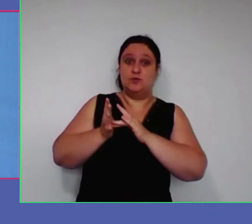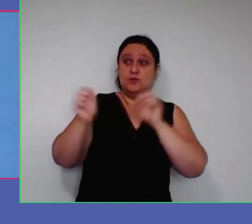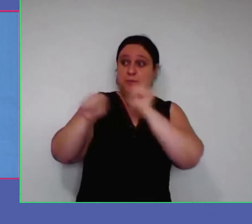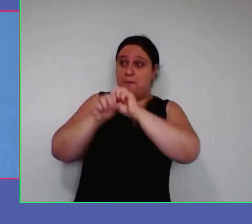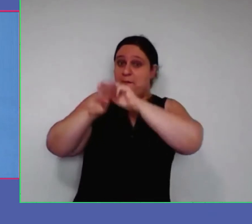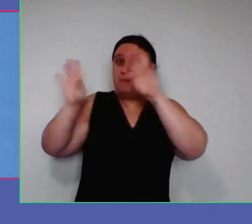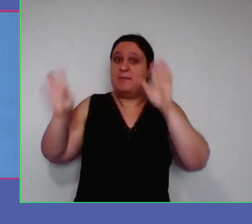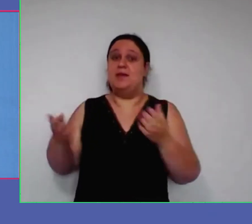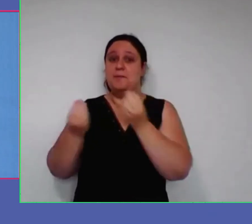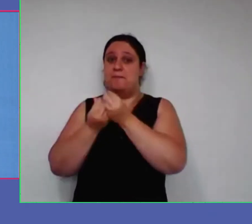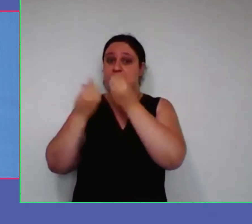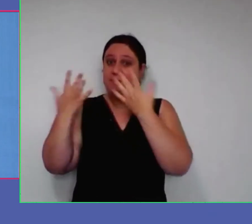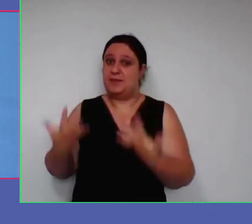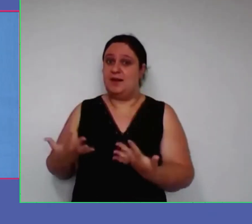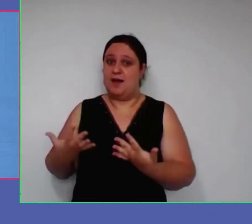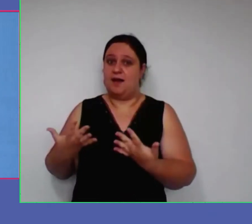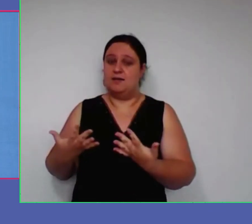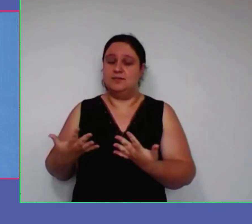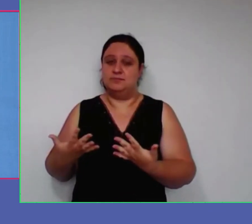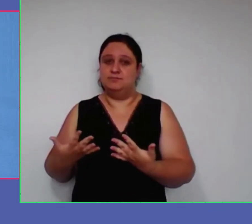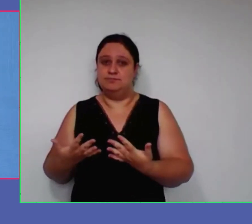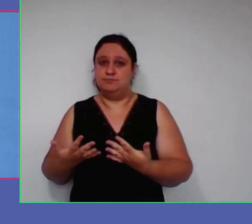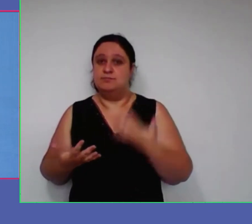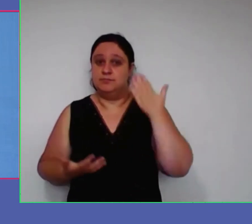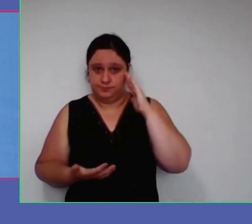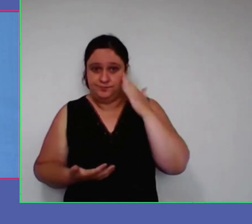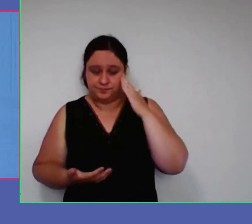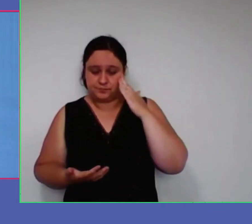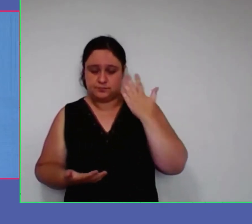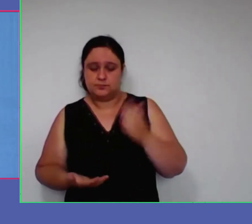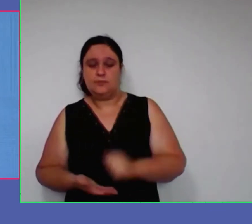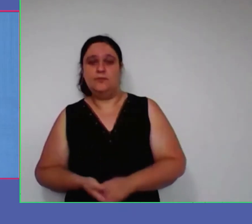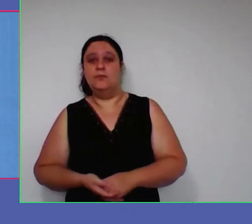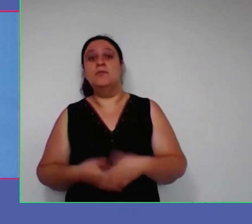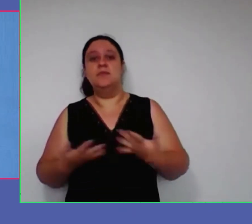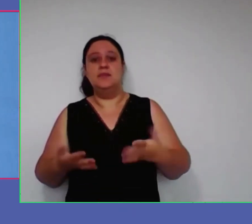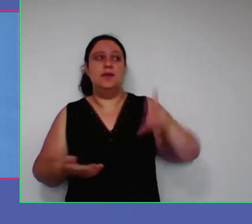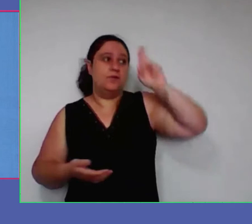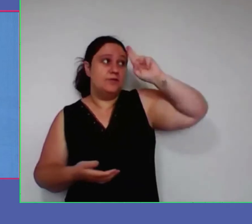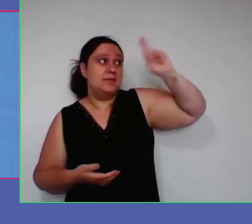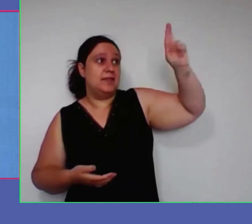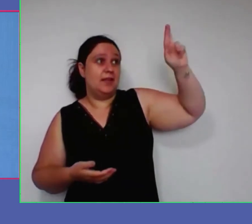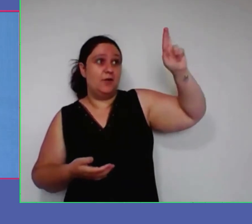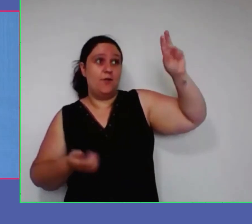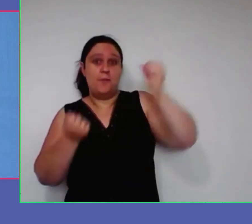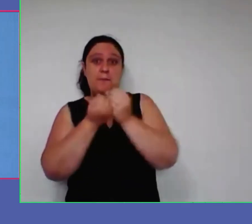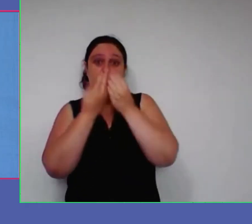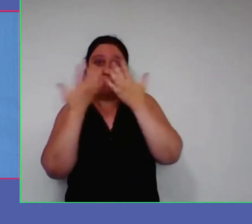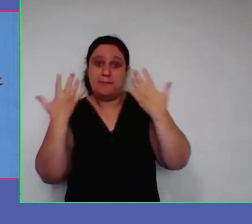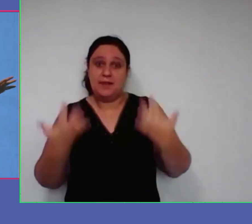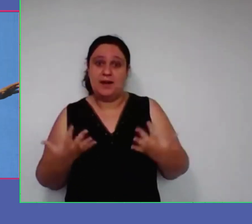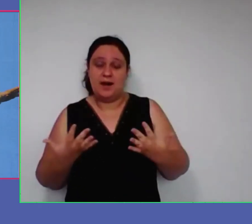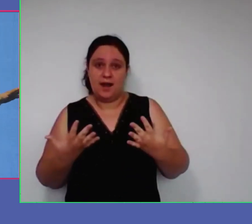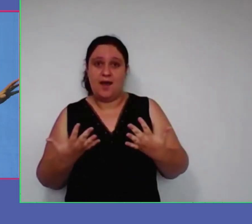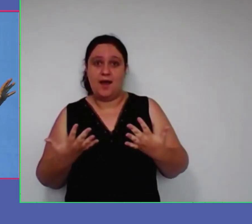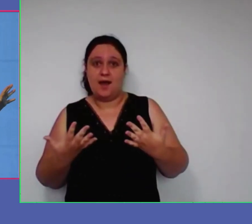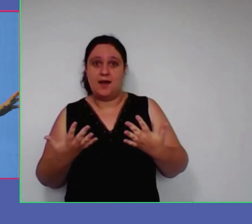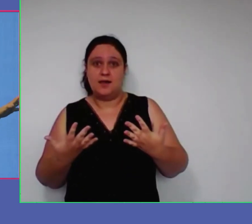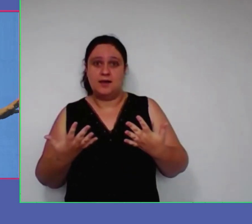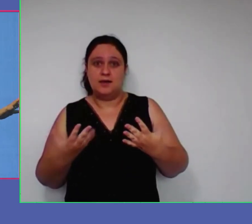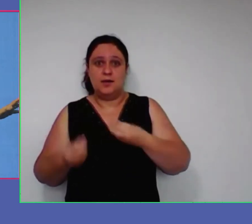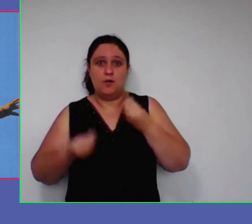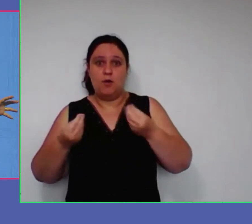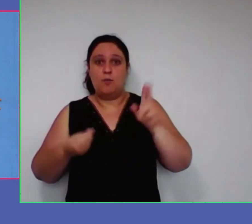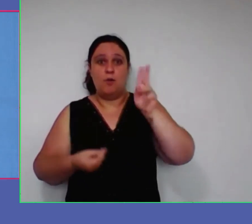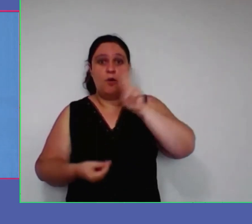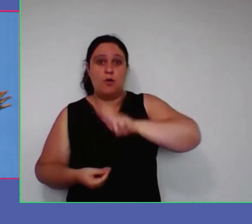irmãos estão me entendendo? Então, irmãos, o Senhor está fazendo esse milagre de multiplicação dos pães através de nós, pessoas